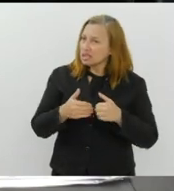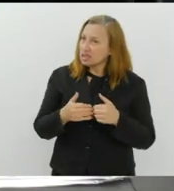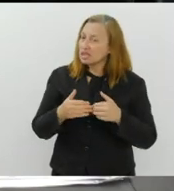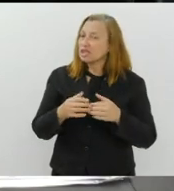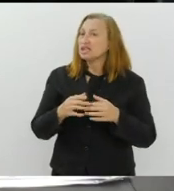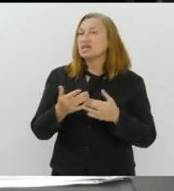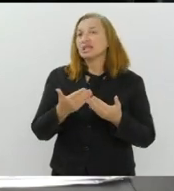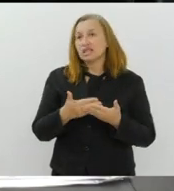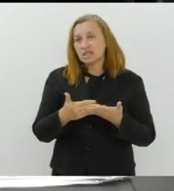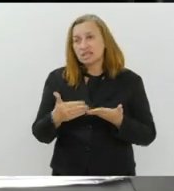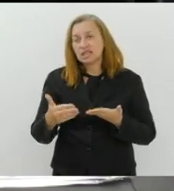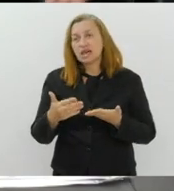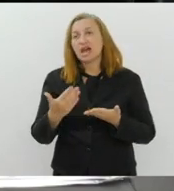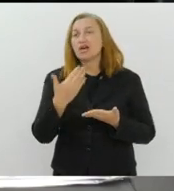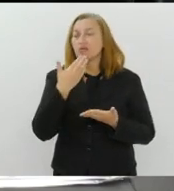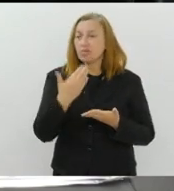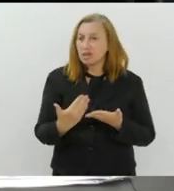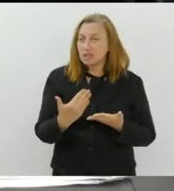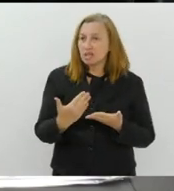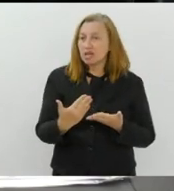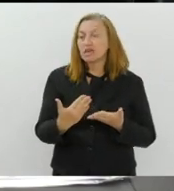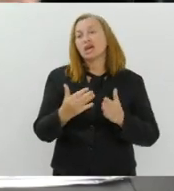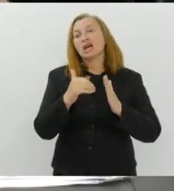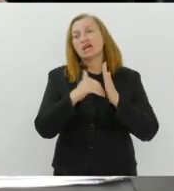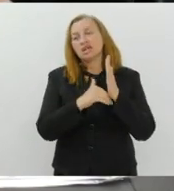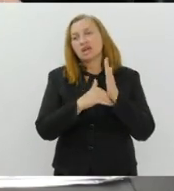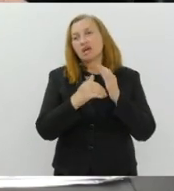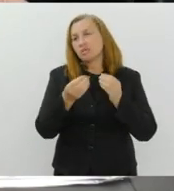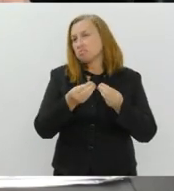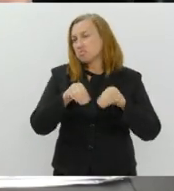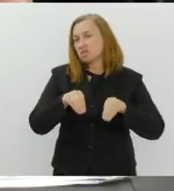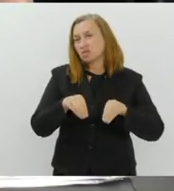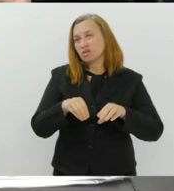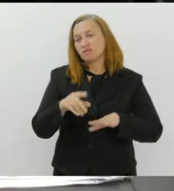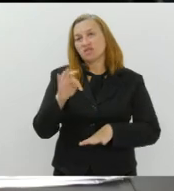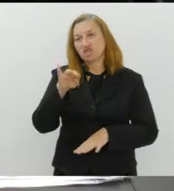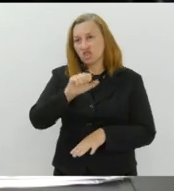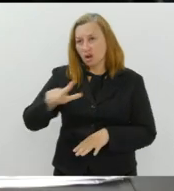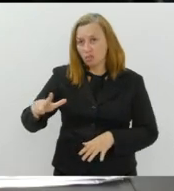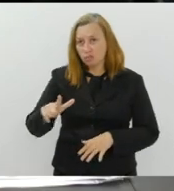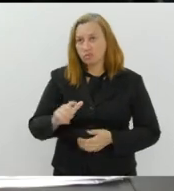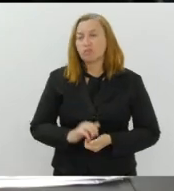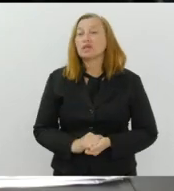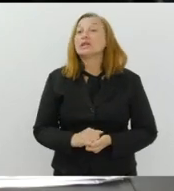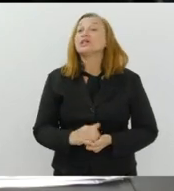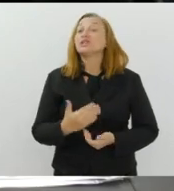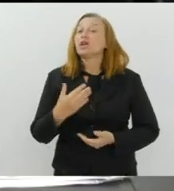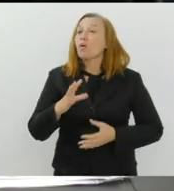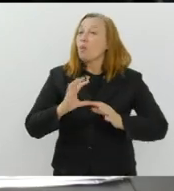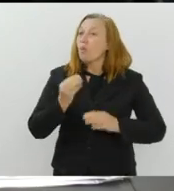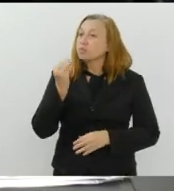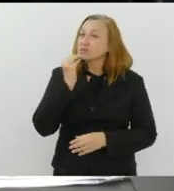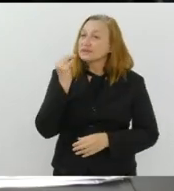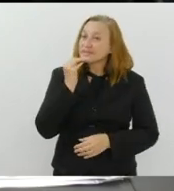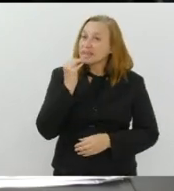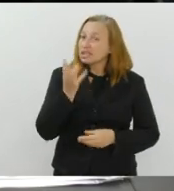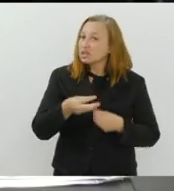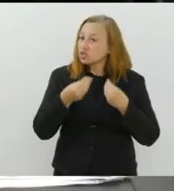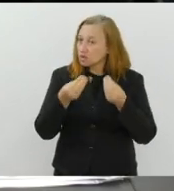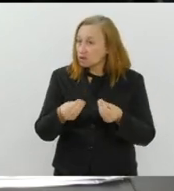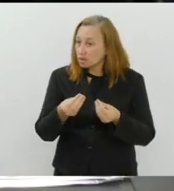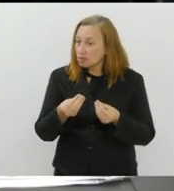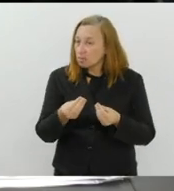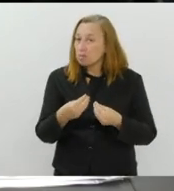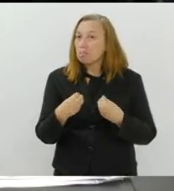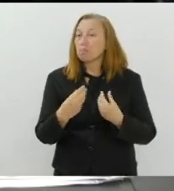solicitar efetivamente a quebra do sigilo fiscal. Nós estamos dando uma chance, é isso que nós temos que dar, uma chance para